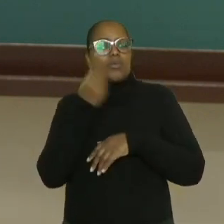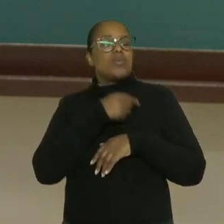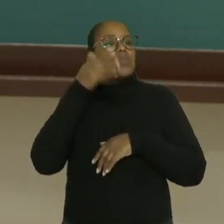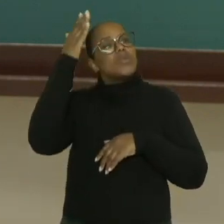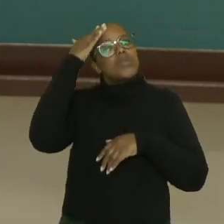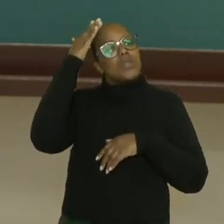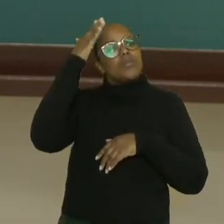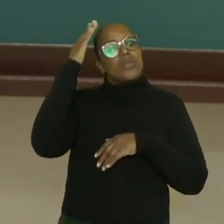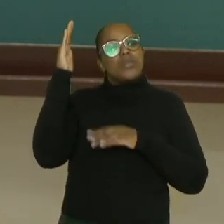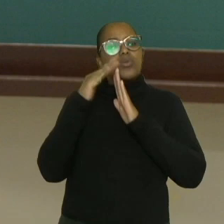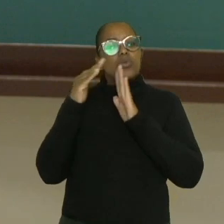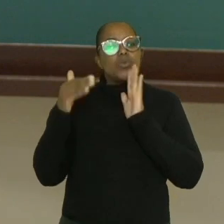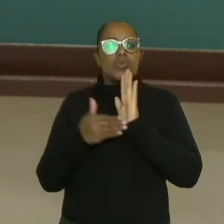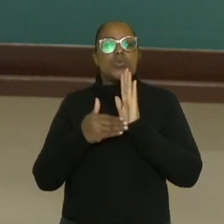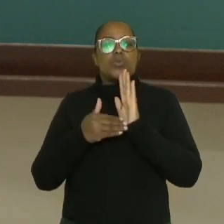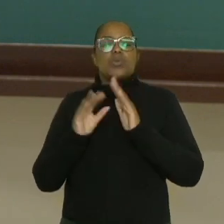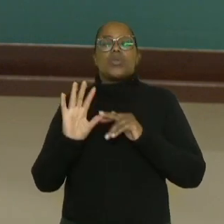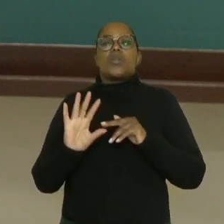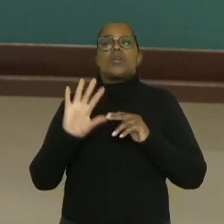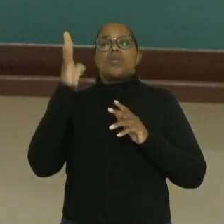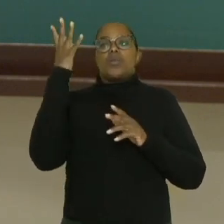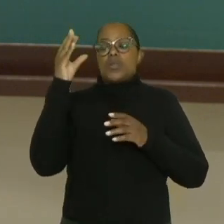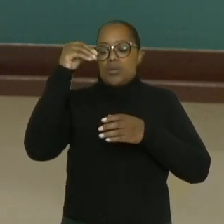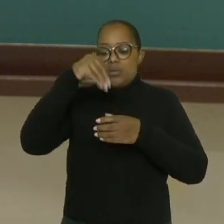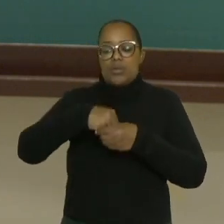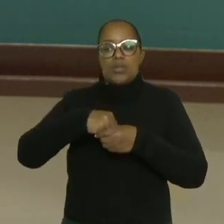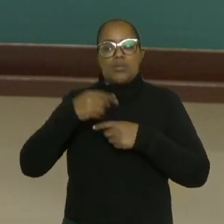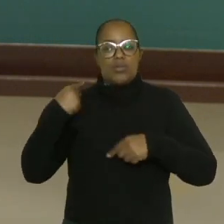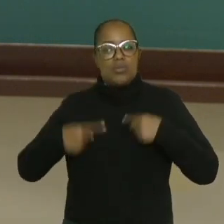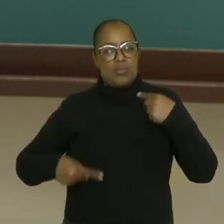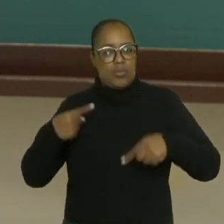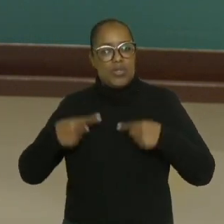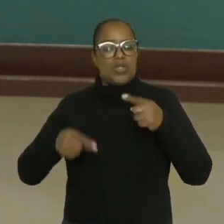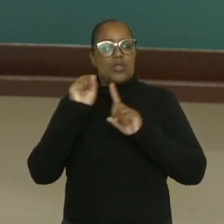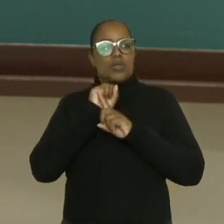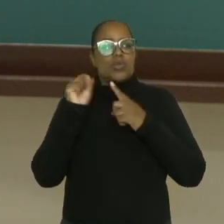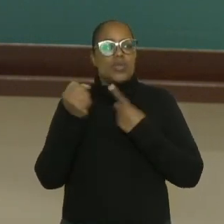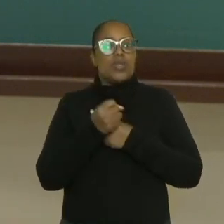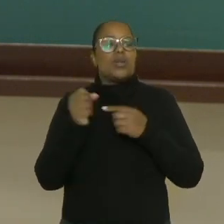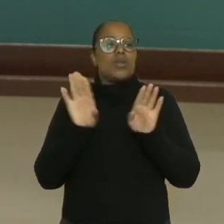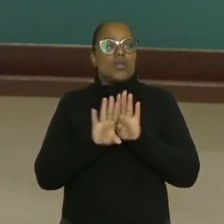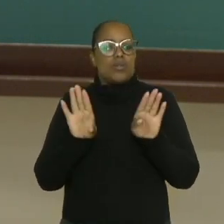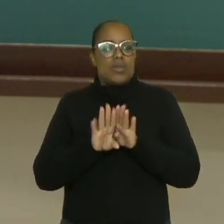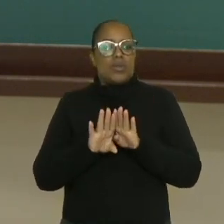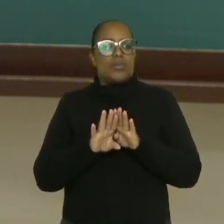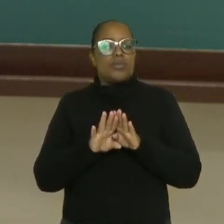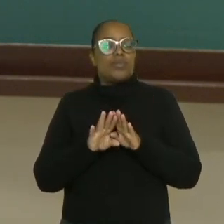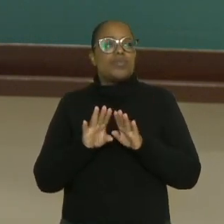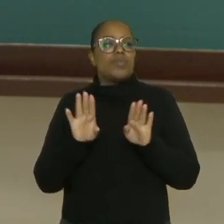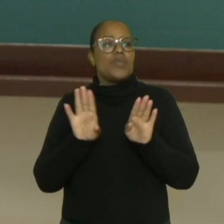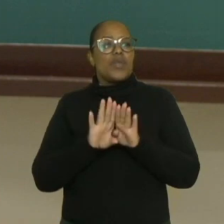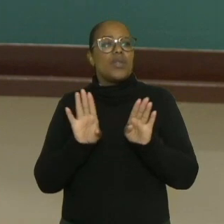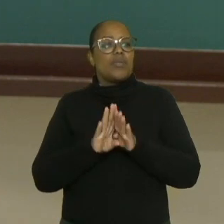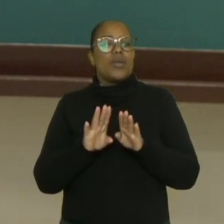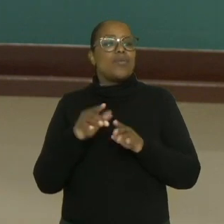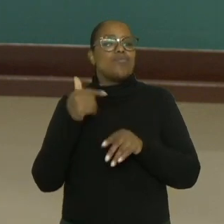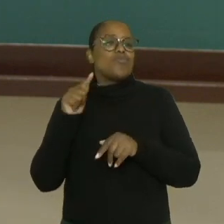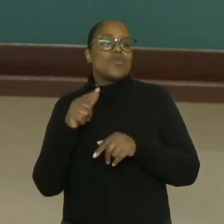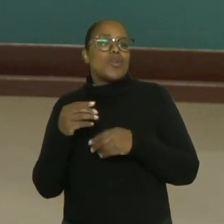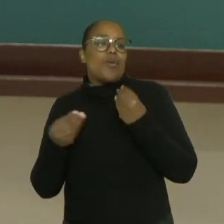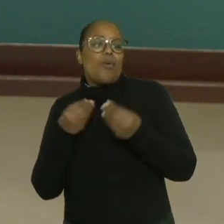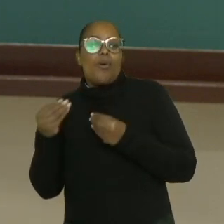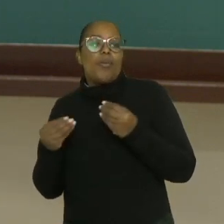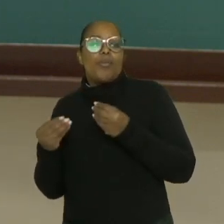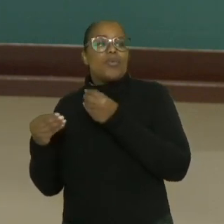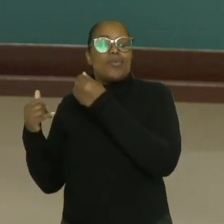acesso mesmo ao que está acontecendo no meio político e no meio social. E também não tem a ver com propiciar o entretenimento para